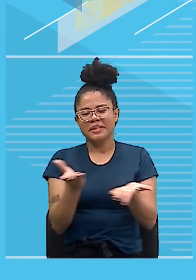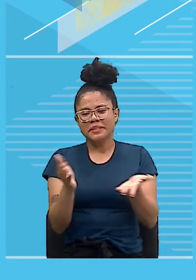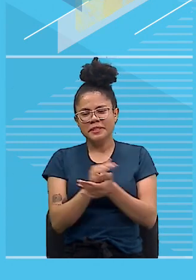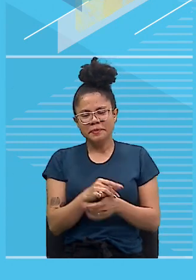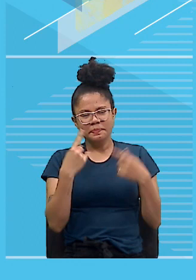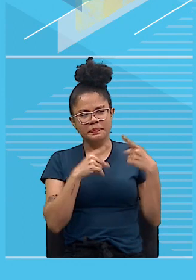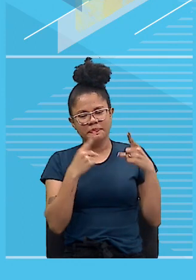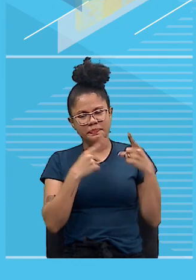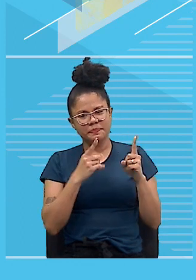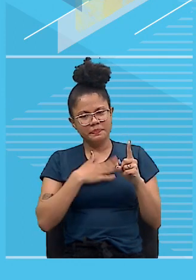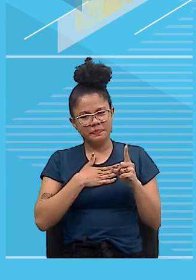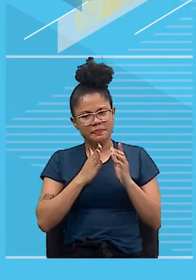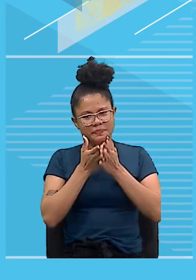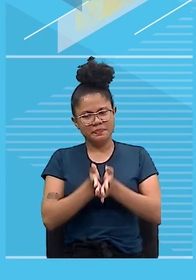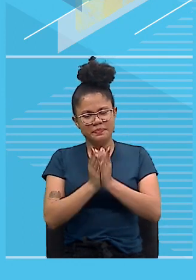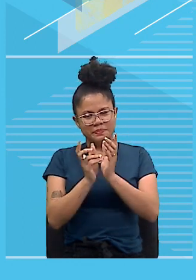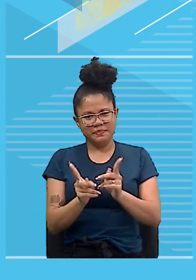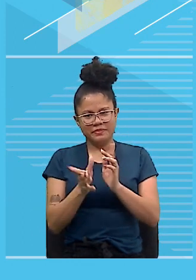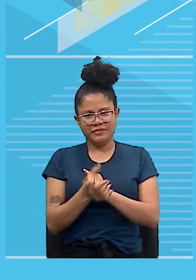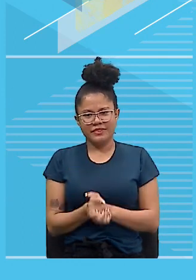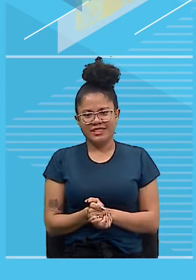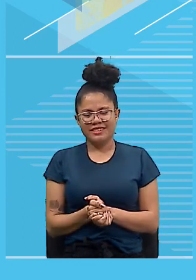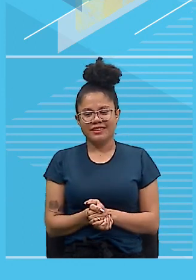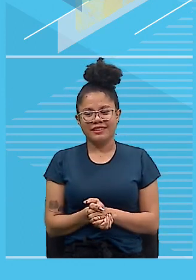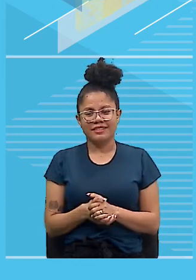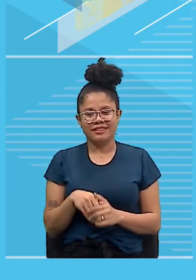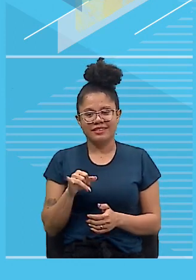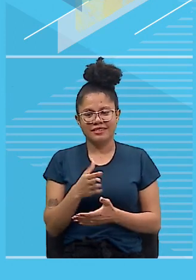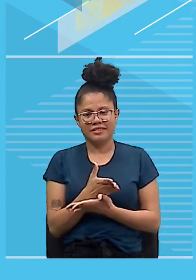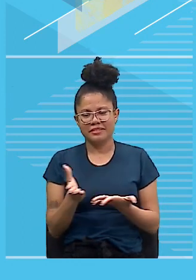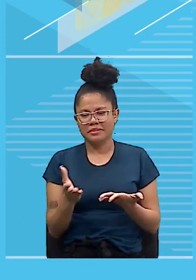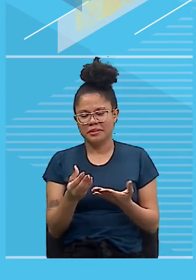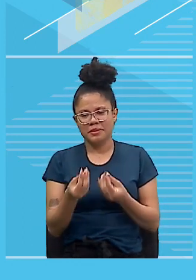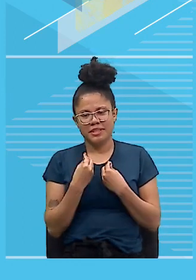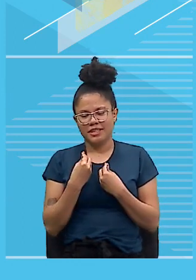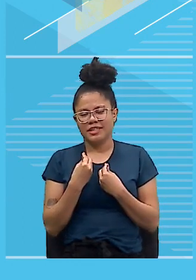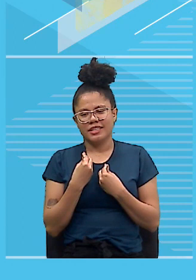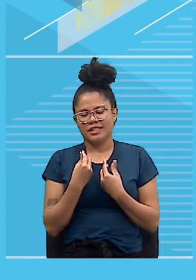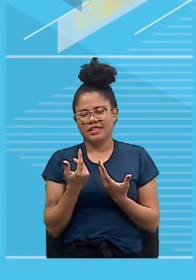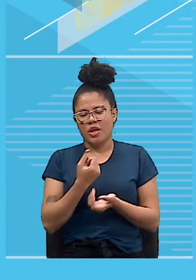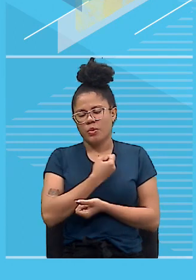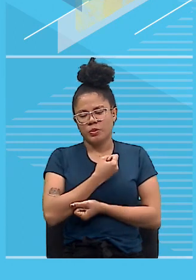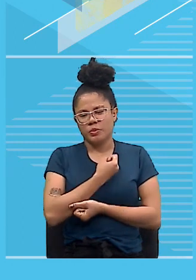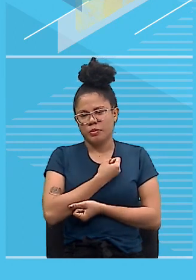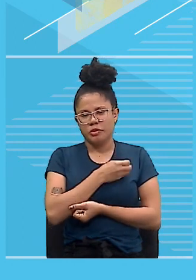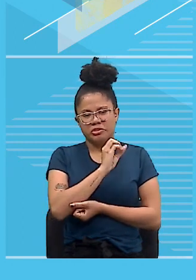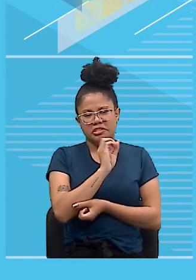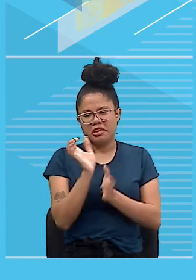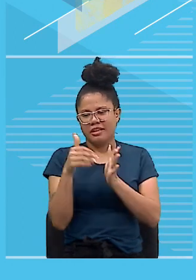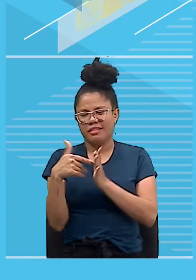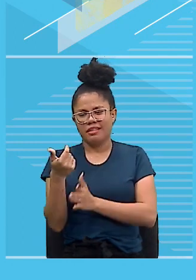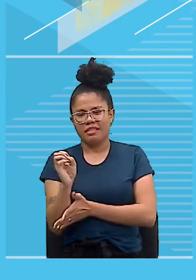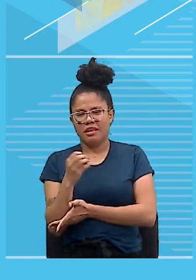sobre o meu desenho se você na ponta da se vocês quiserem mandar uma nota para o meu barco aí de 0 a 10 né